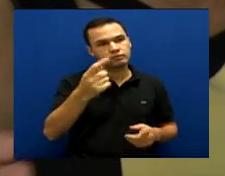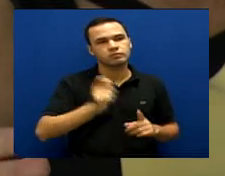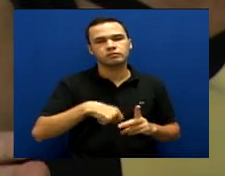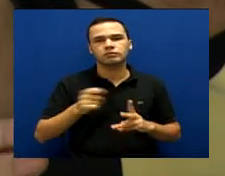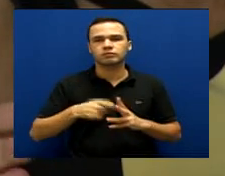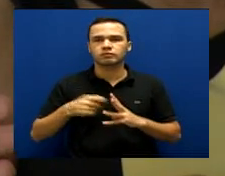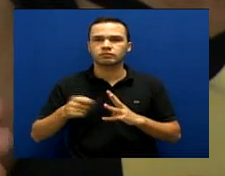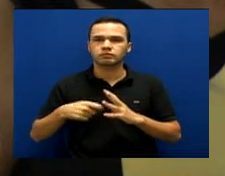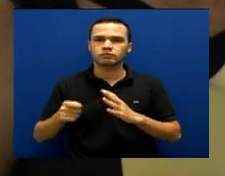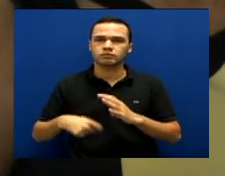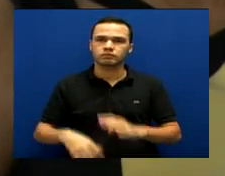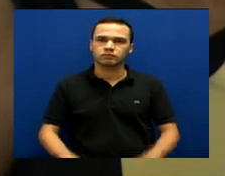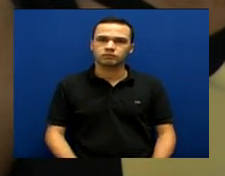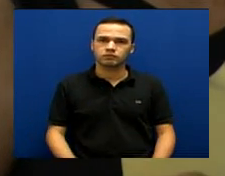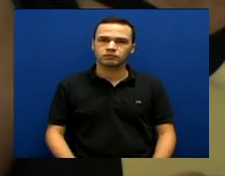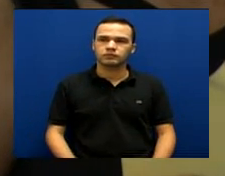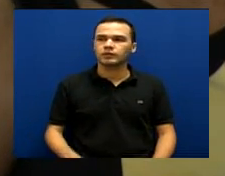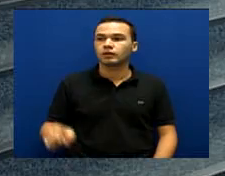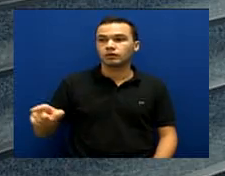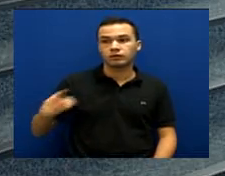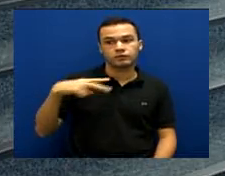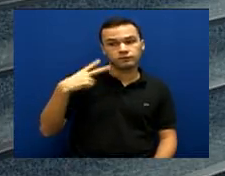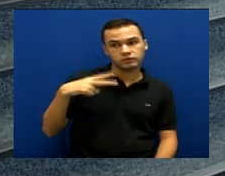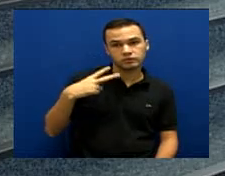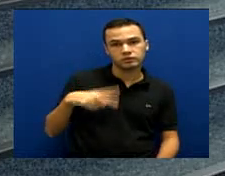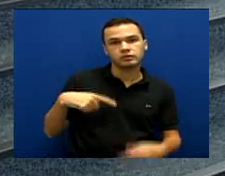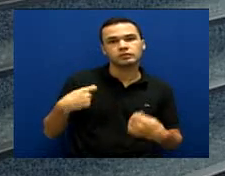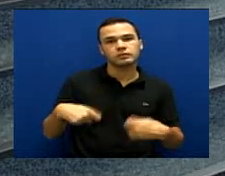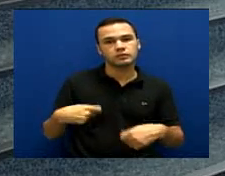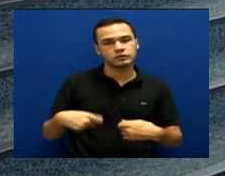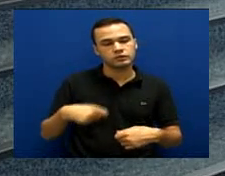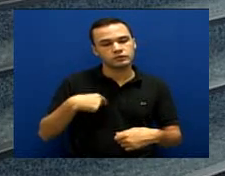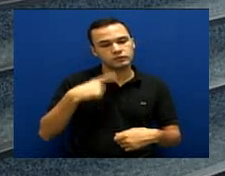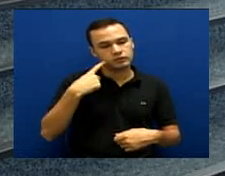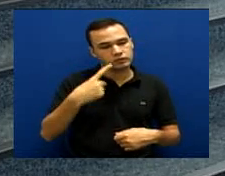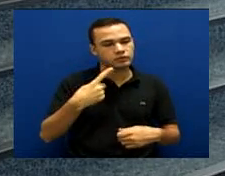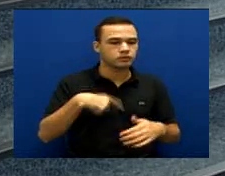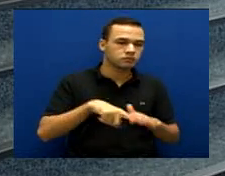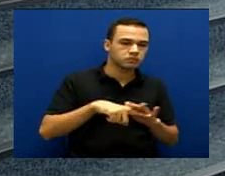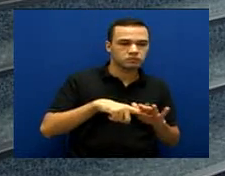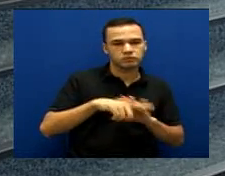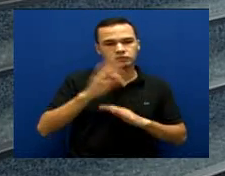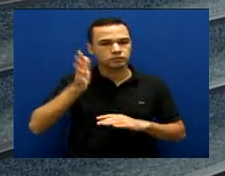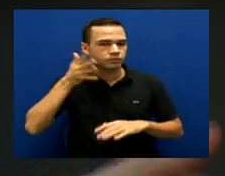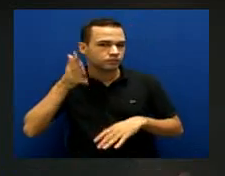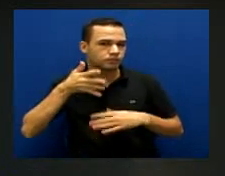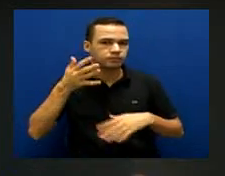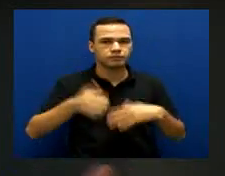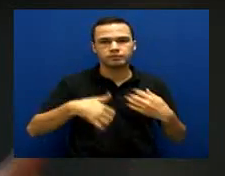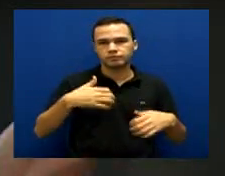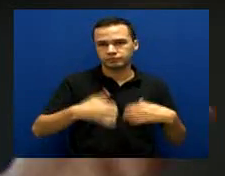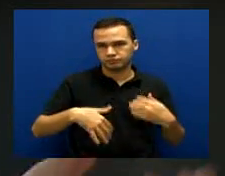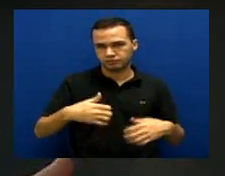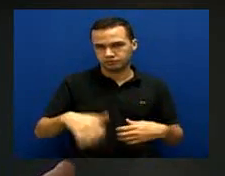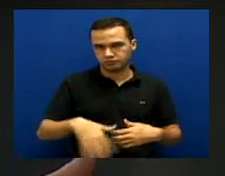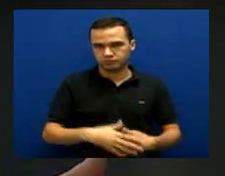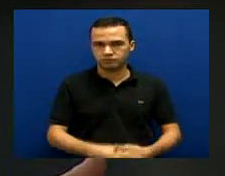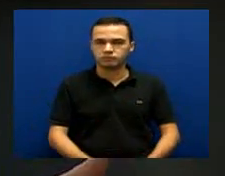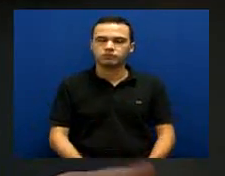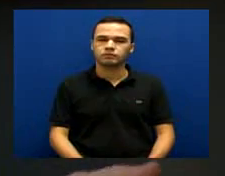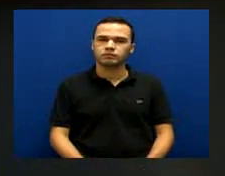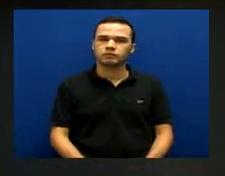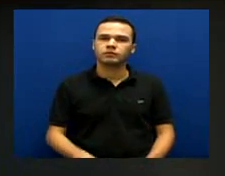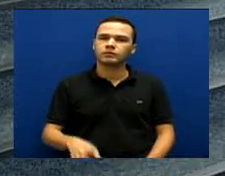mirim essa tradução que é os jogadores deveriam ter até pra analisar os nossos discursos aqui dentro então o interrompeu